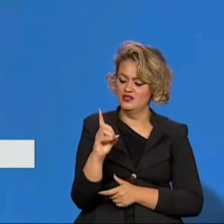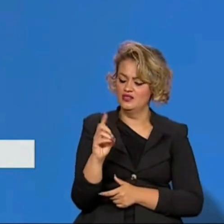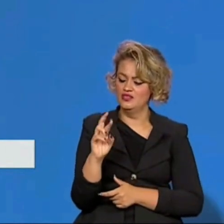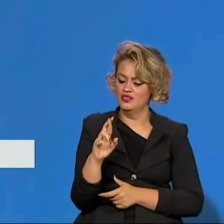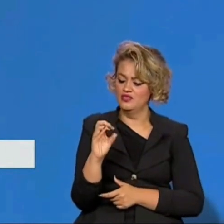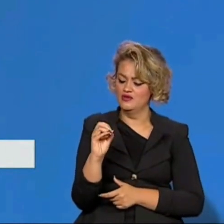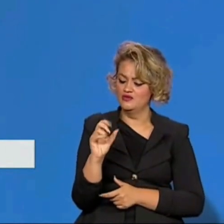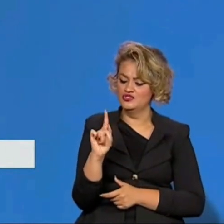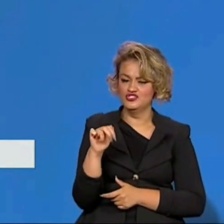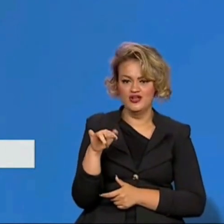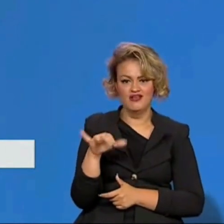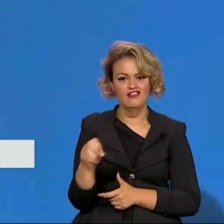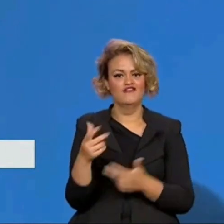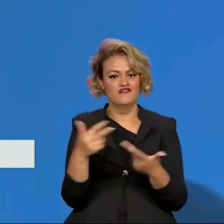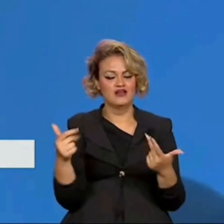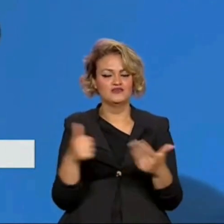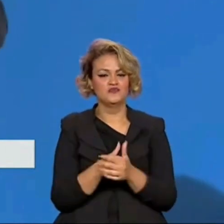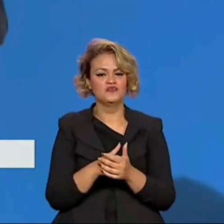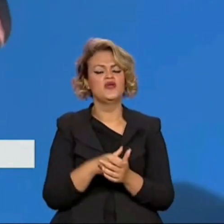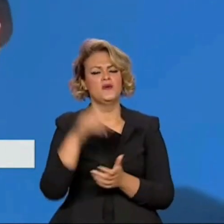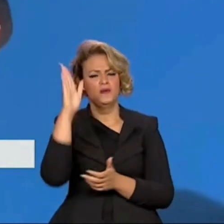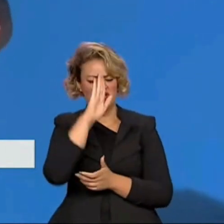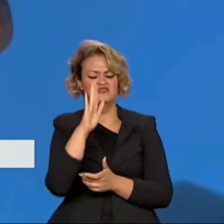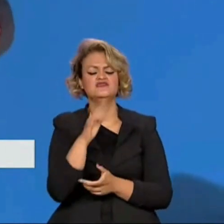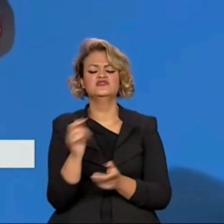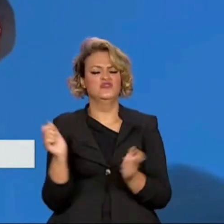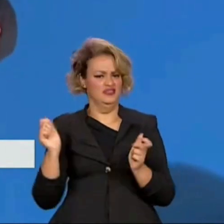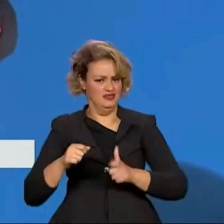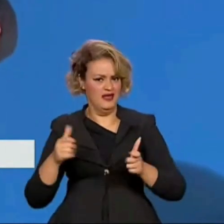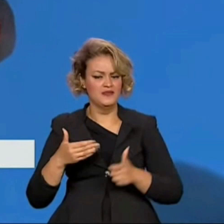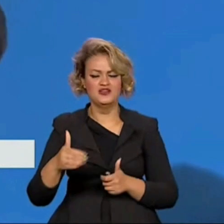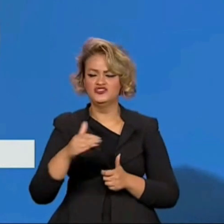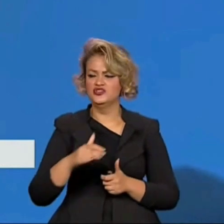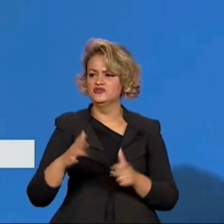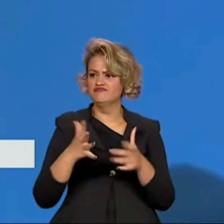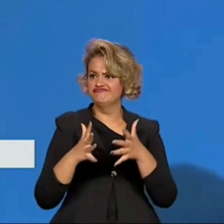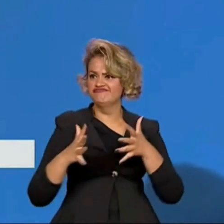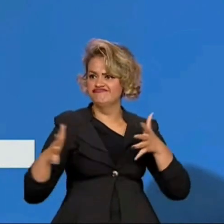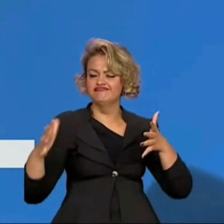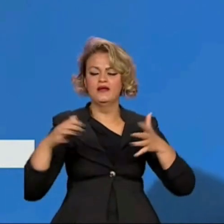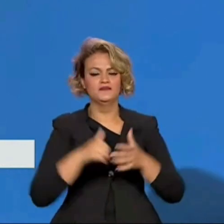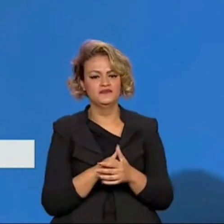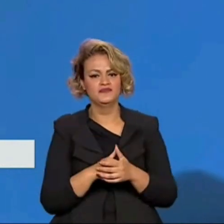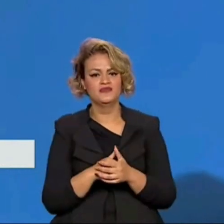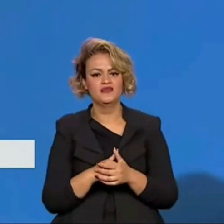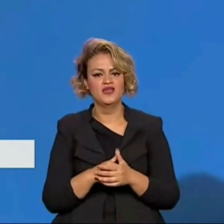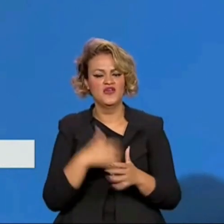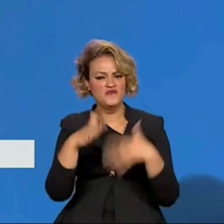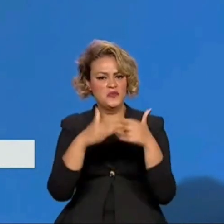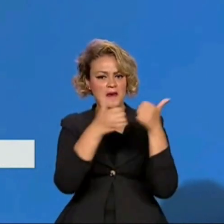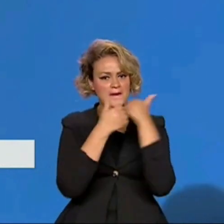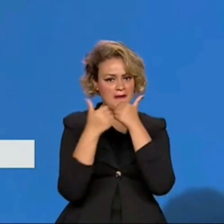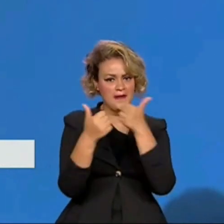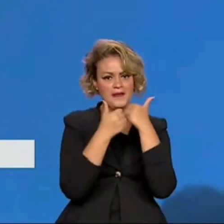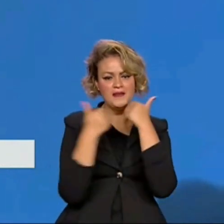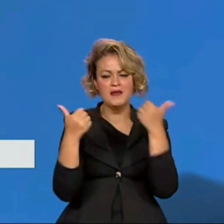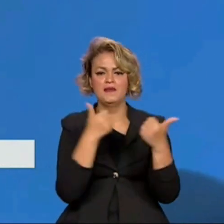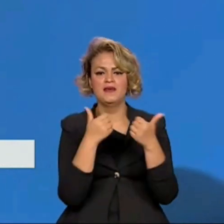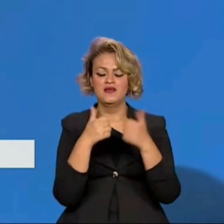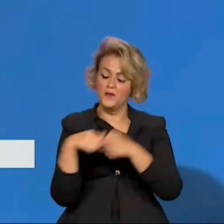está preparado para voltar a ser um país grande. O Brasil está preparado para voltar a ser um